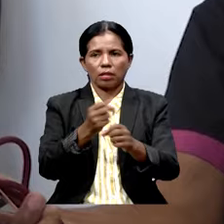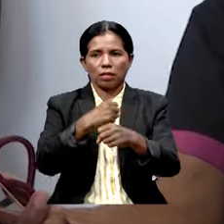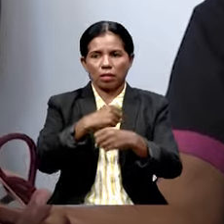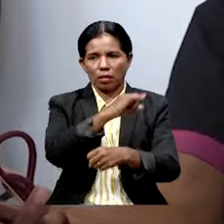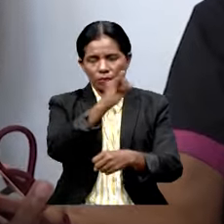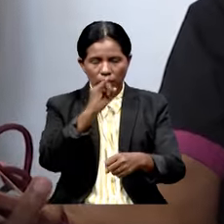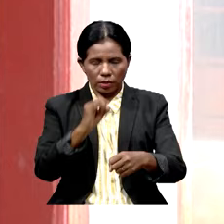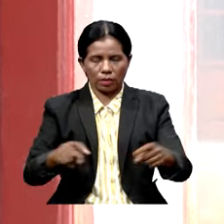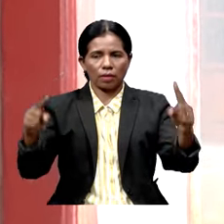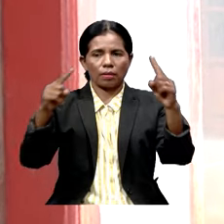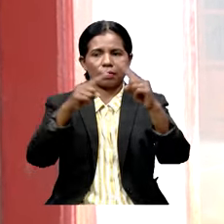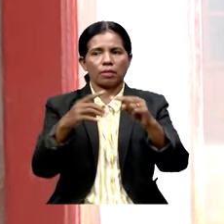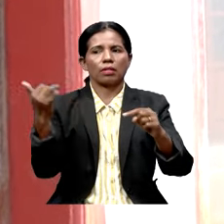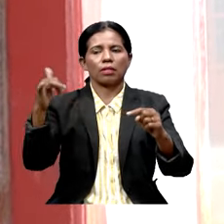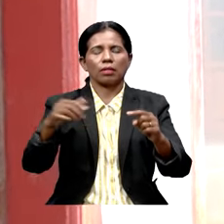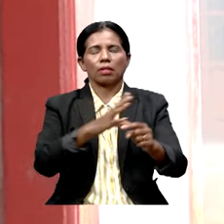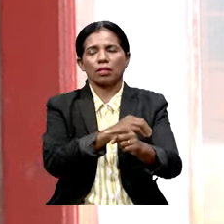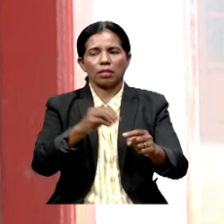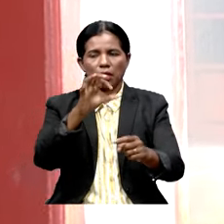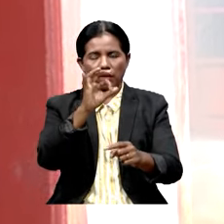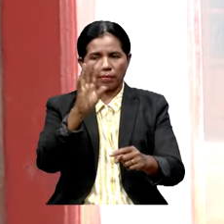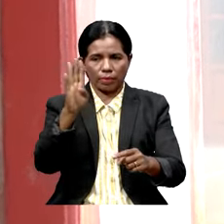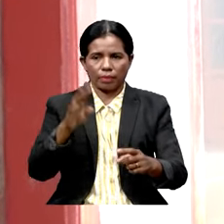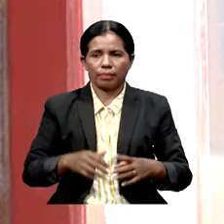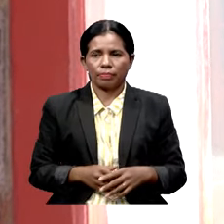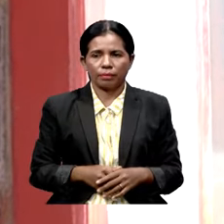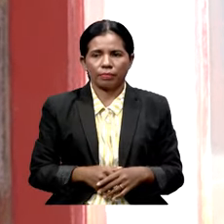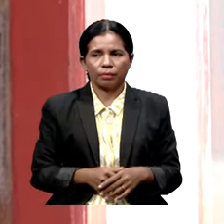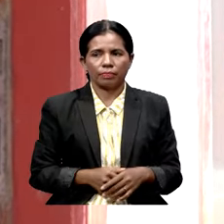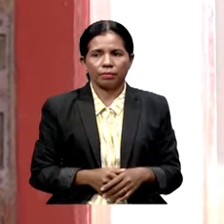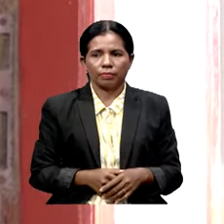investigação ba acto nebe sai viral e media social. Equipa Cobertura, GMN.